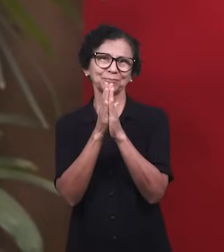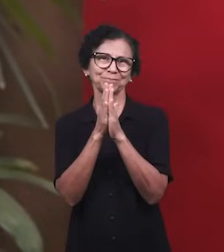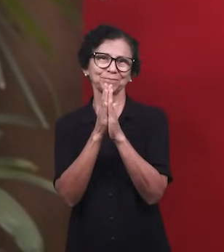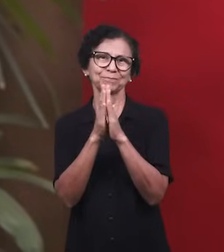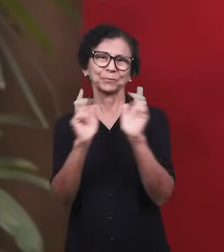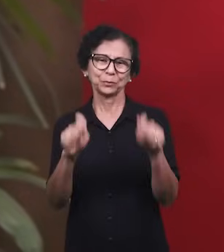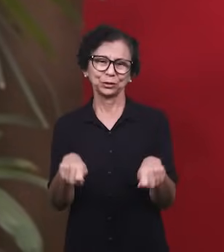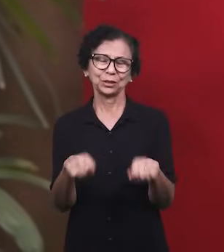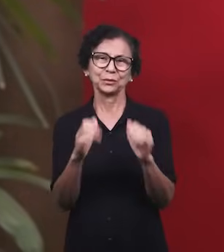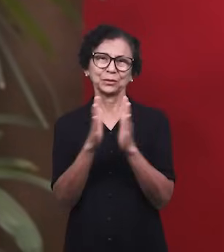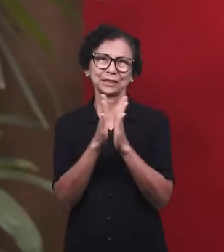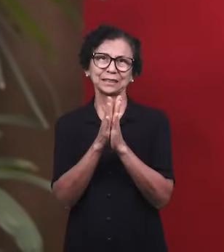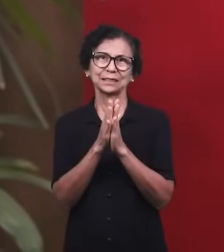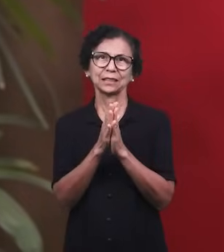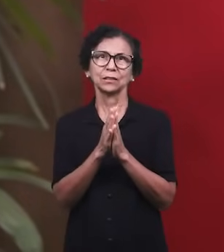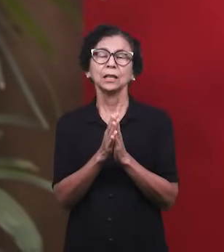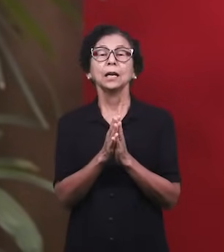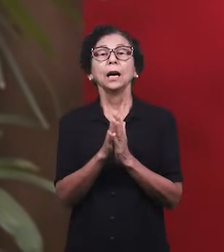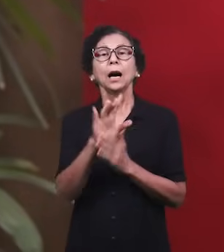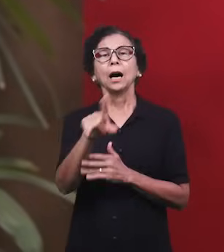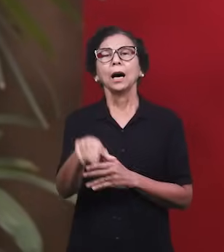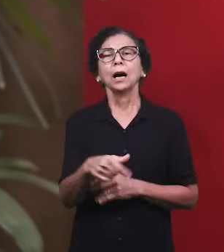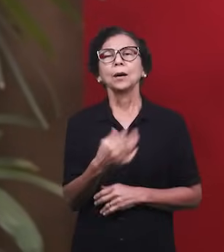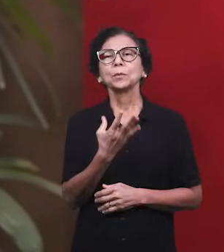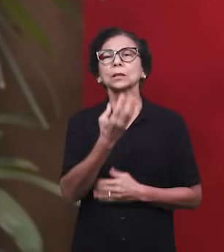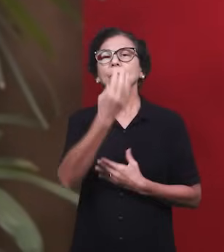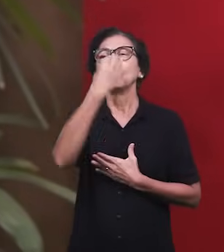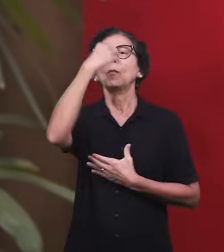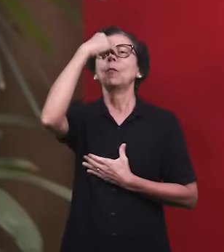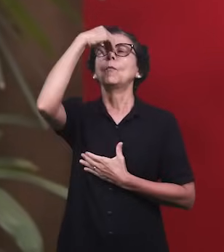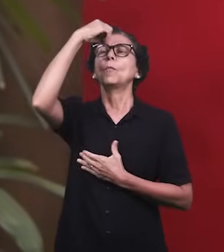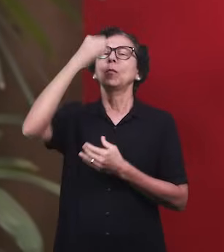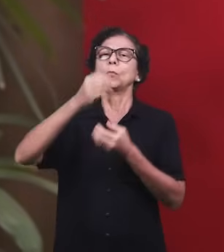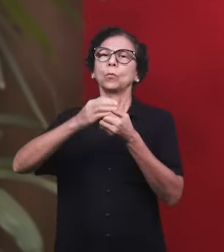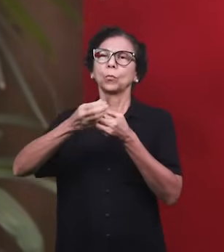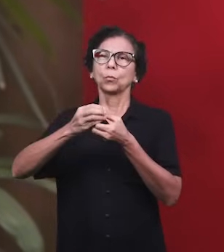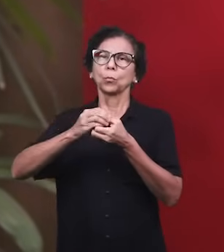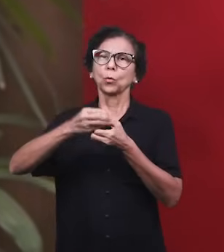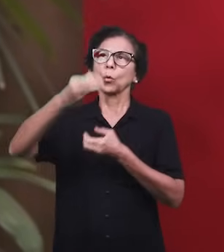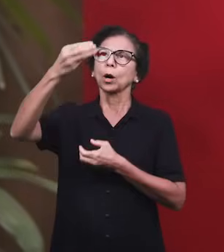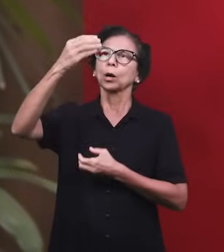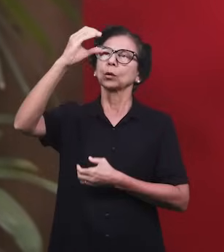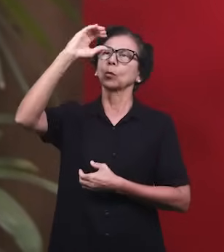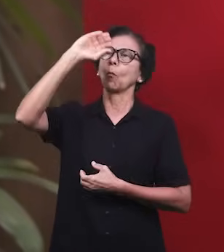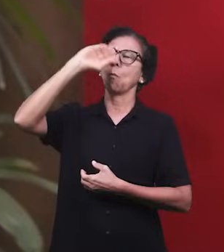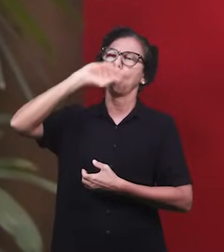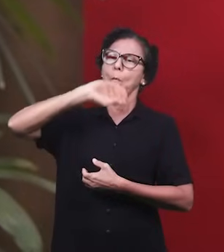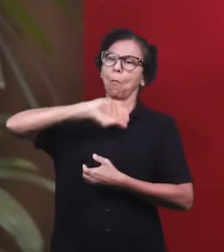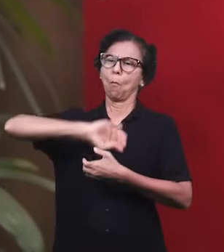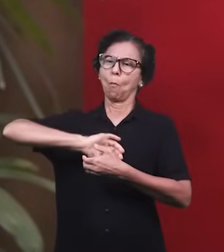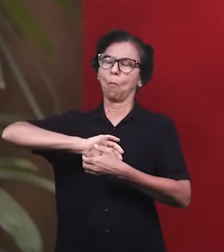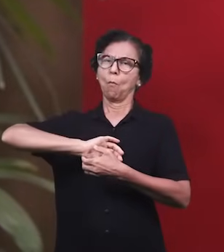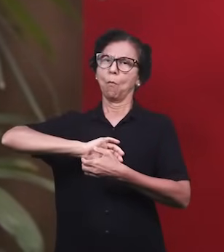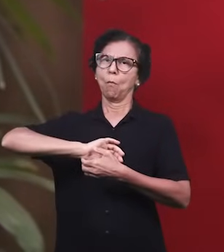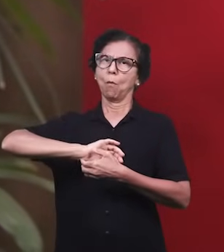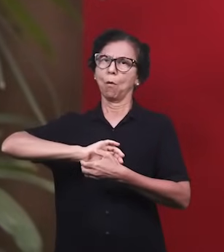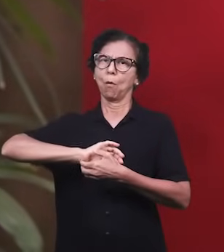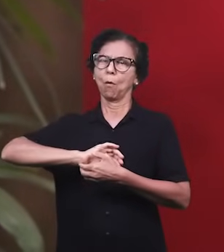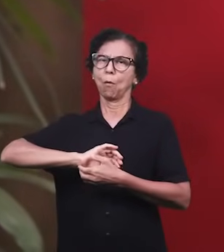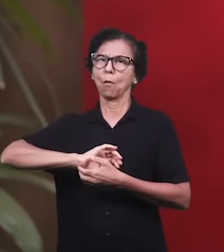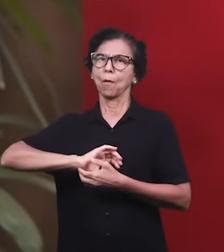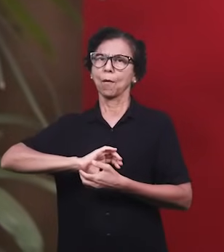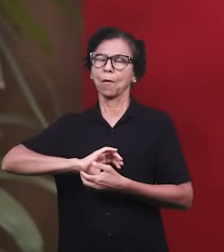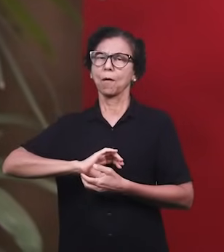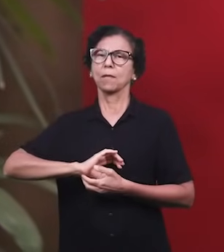oração. E o dia que ela estava entubada, ela diz o seguinte, eu não parei de orar, porque eu orava no meu coração. Ninguém ouvia a